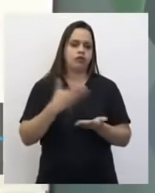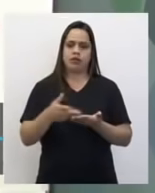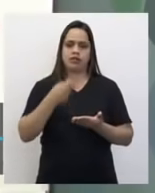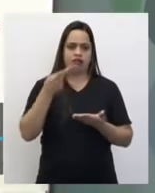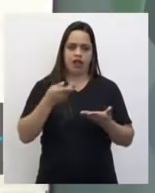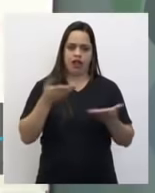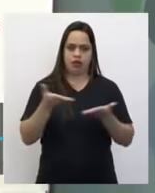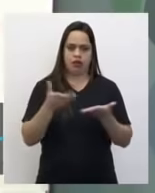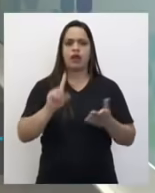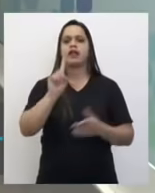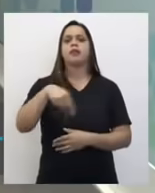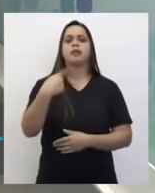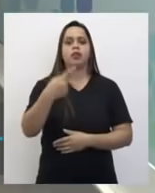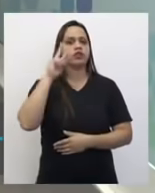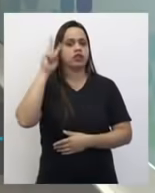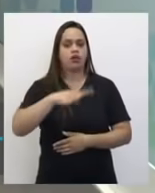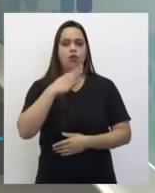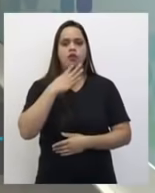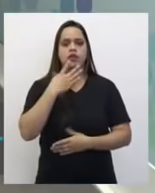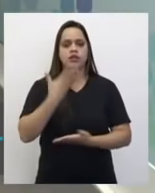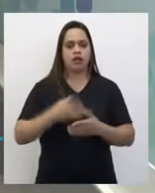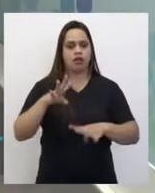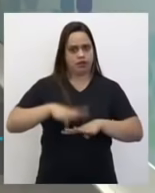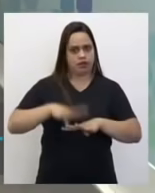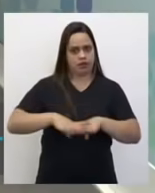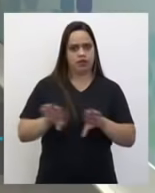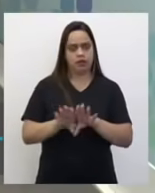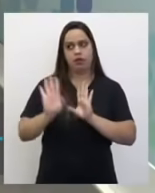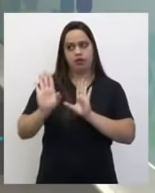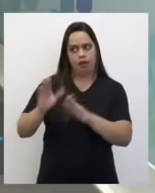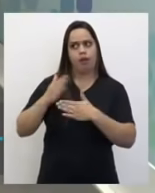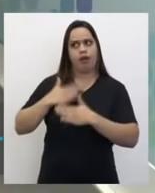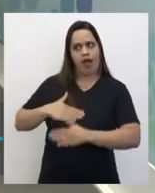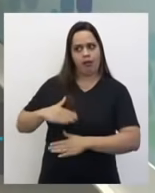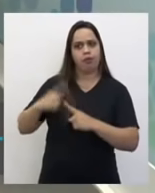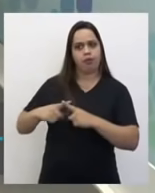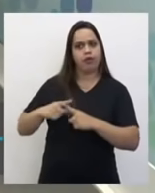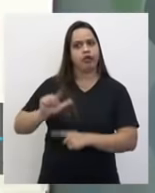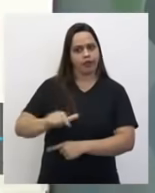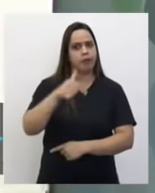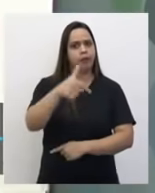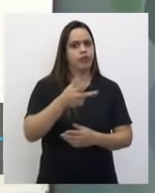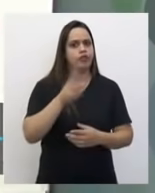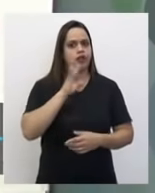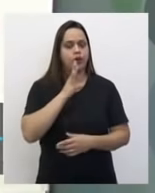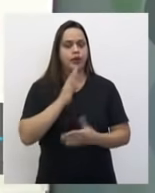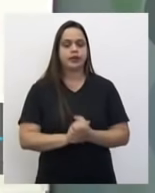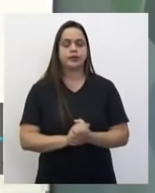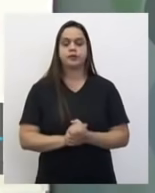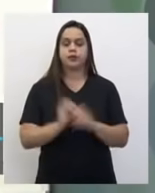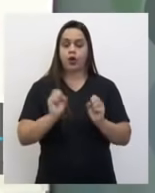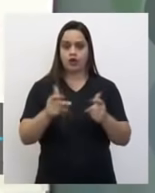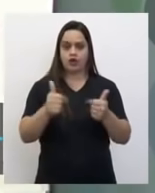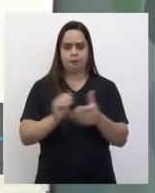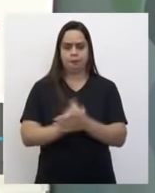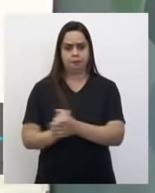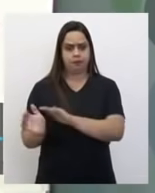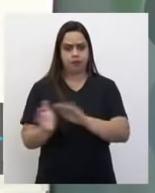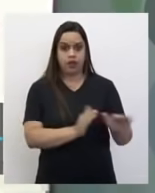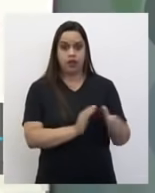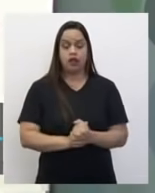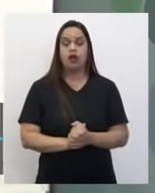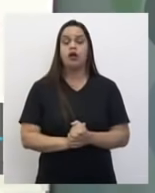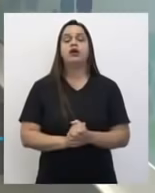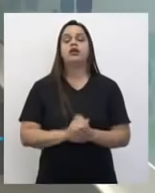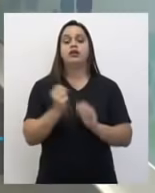pra frente ainda, né, Ju? É, calma, dá dá uma segurada aí, Fabi. Então, o que que acontece no no sistema de marcas